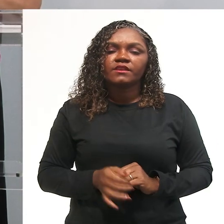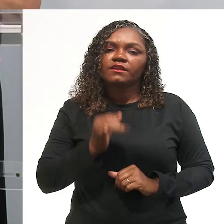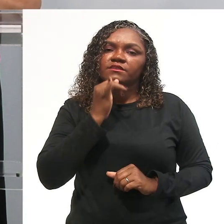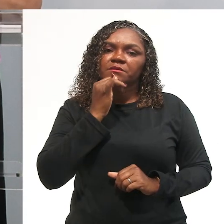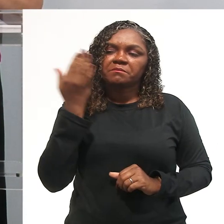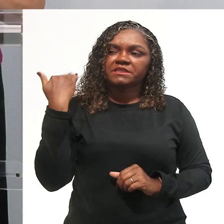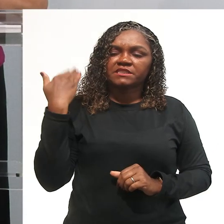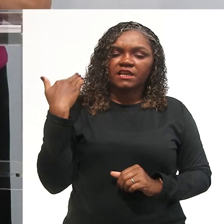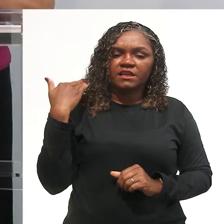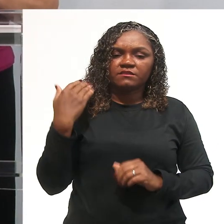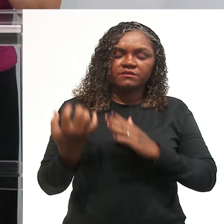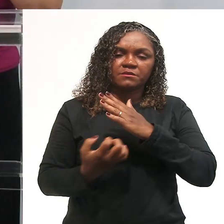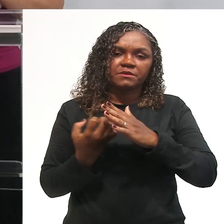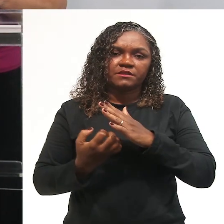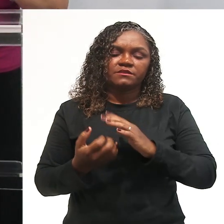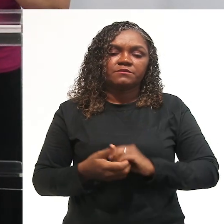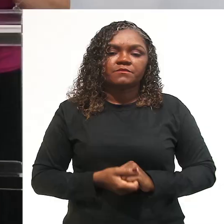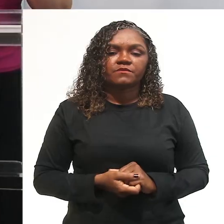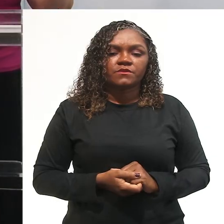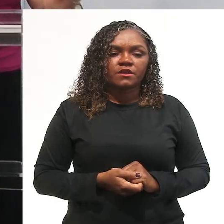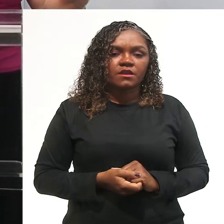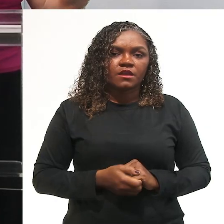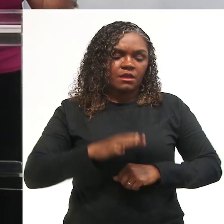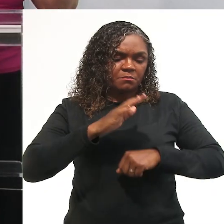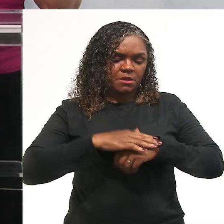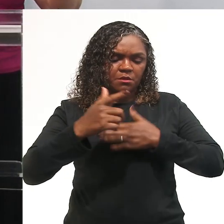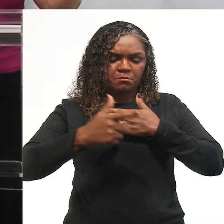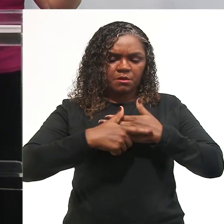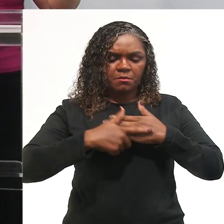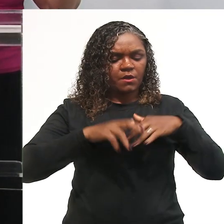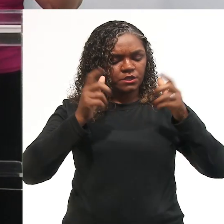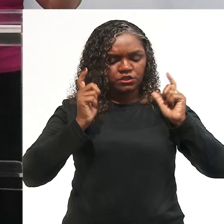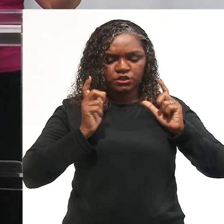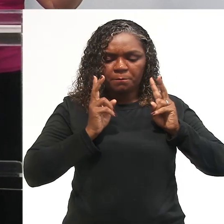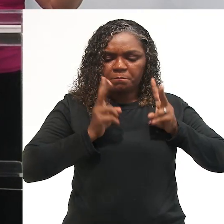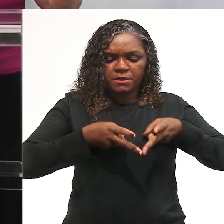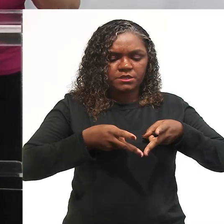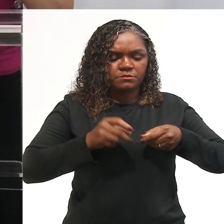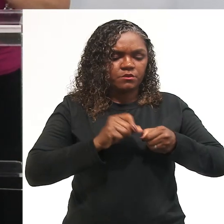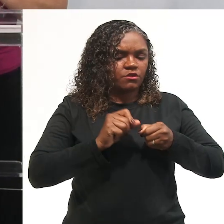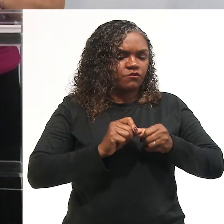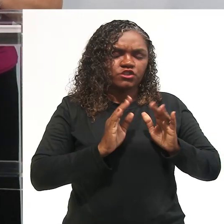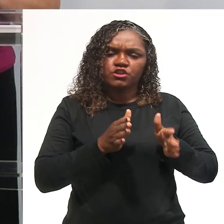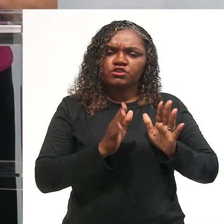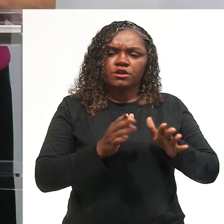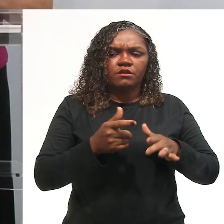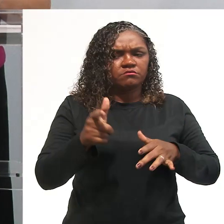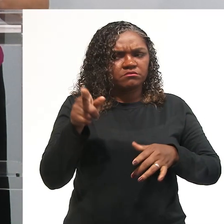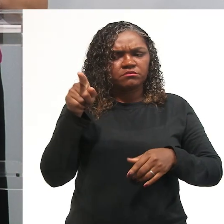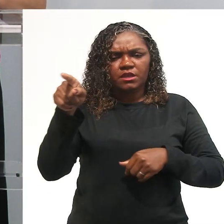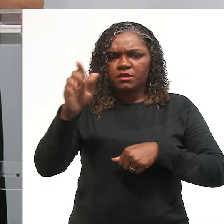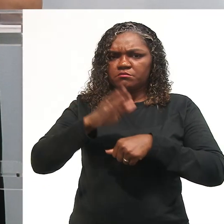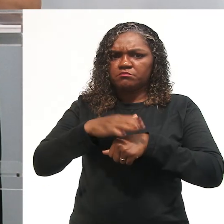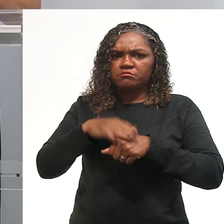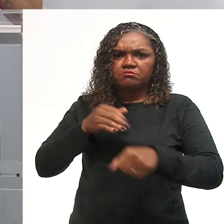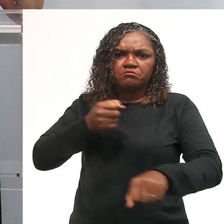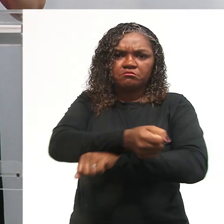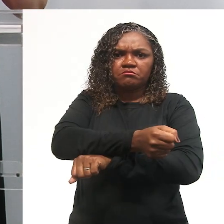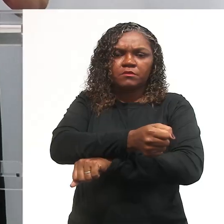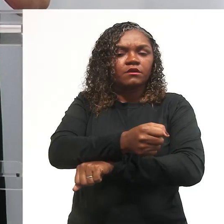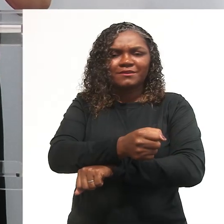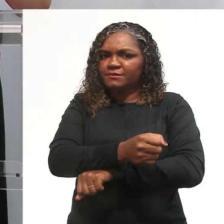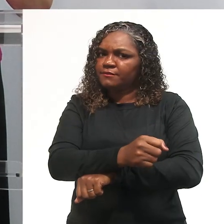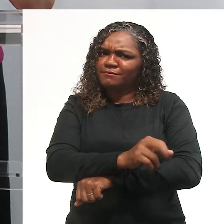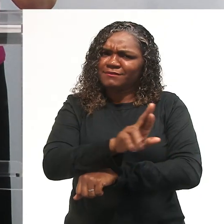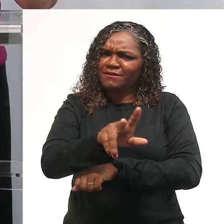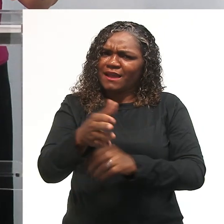aquela política, aquela forma de eu fiz isso e pronto, né? O colega lá que faça o resto. Não. Hoje em dia as